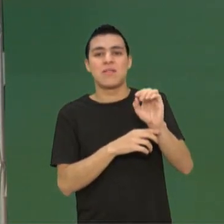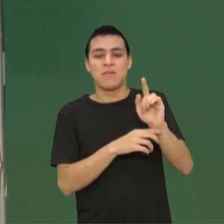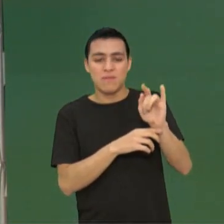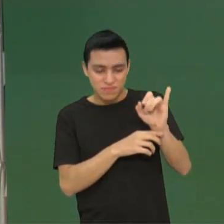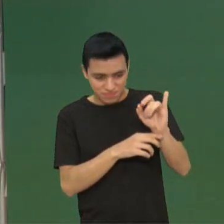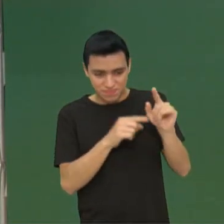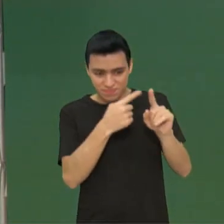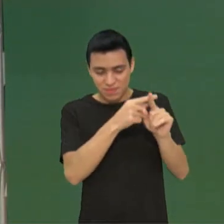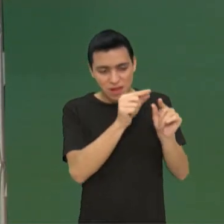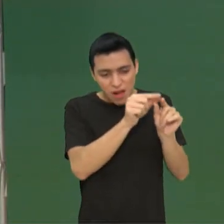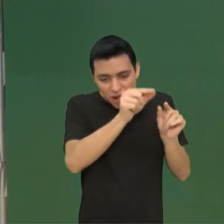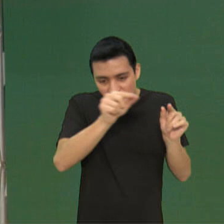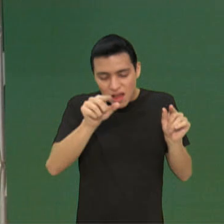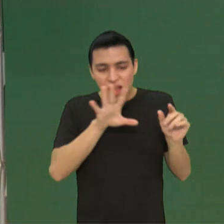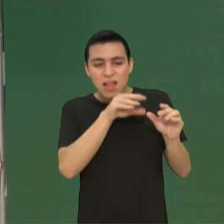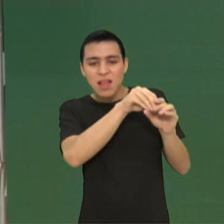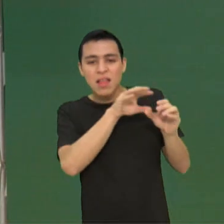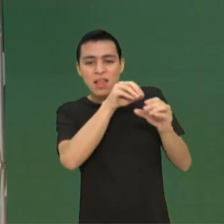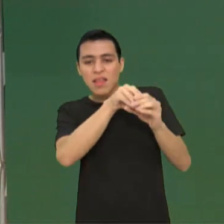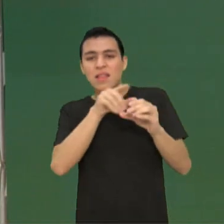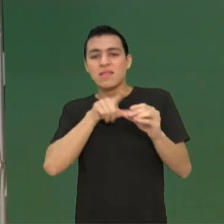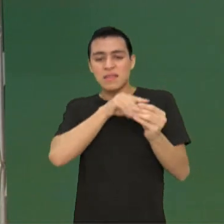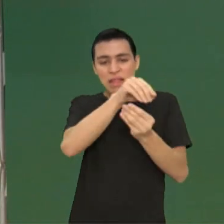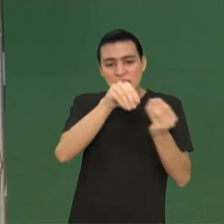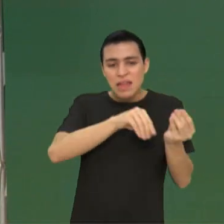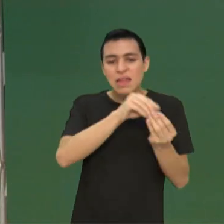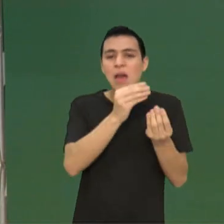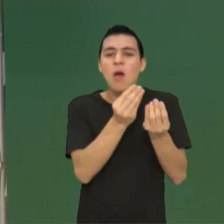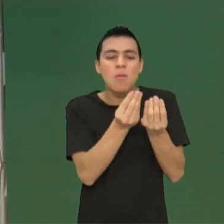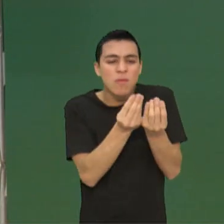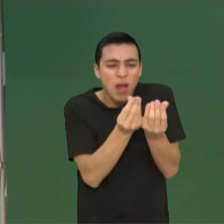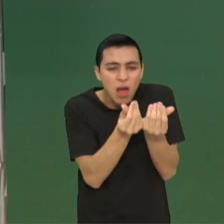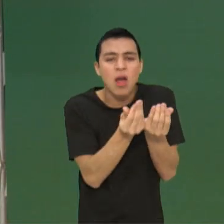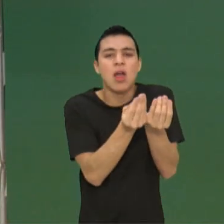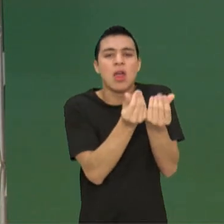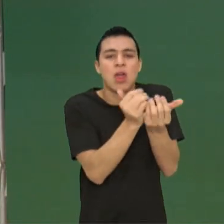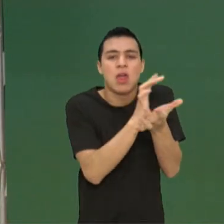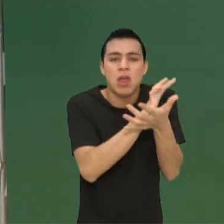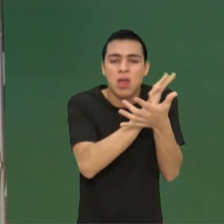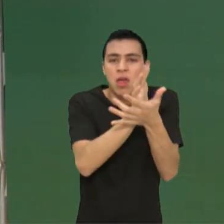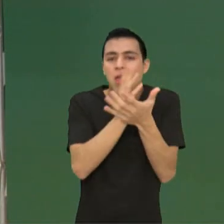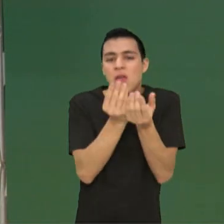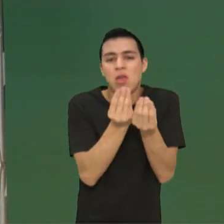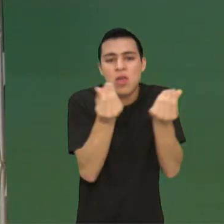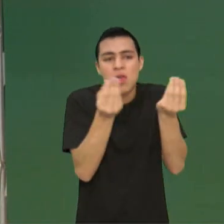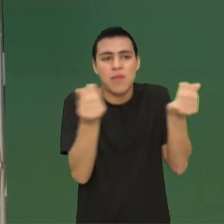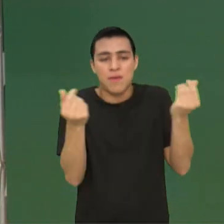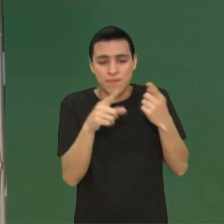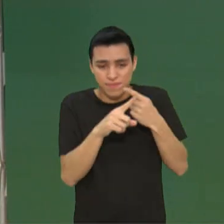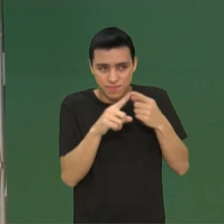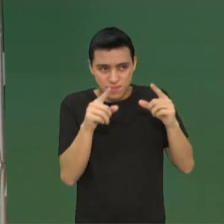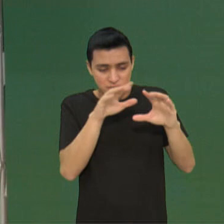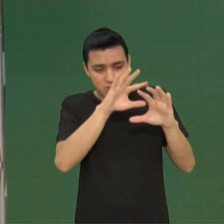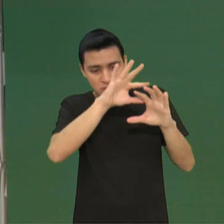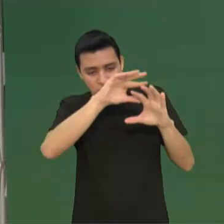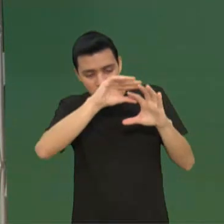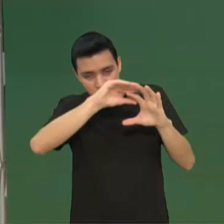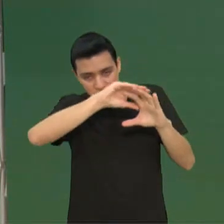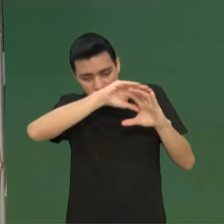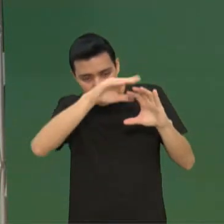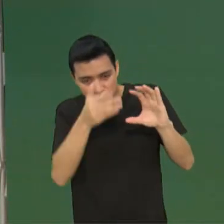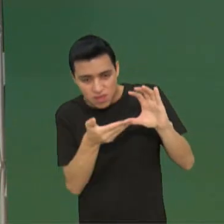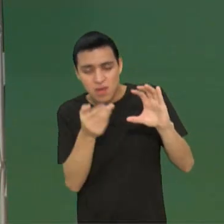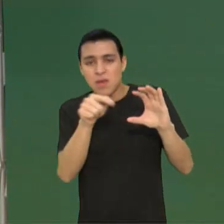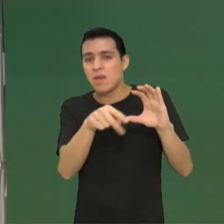essas bolsas, tem ali dentro enzimas digestivas. Aí tem todo um cuidado, porque a membrana que está ali